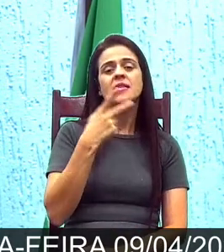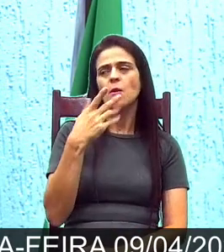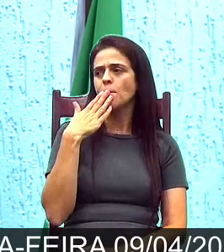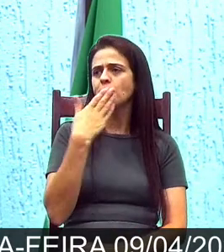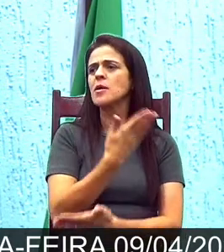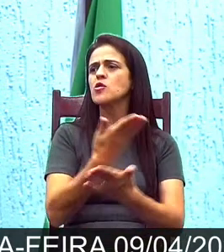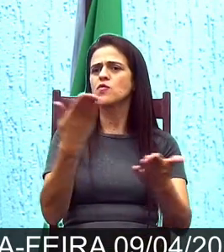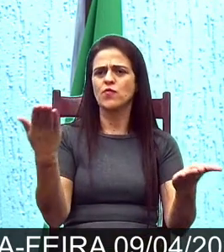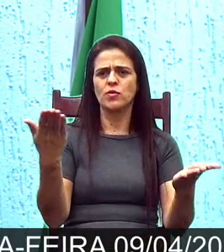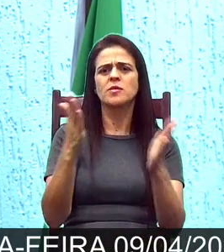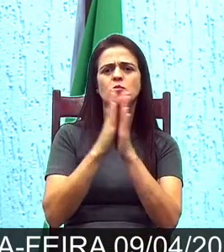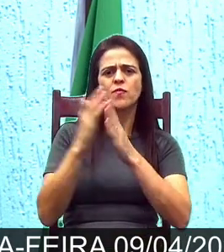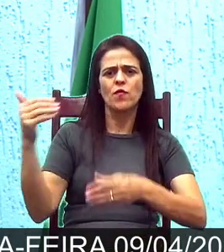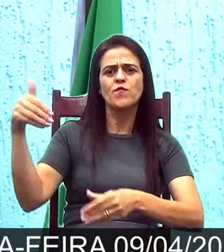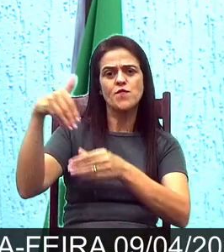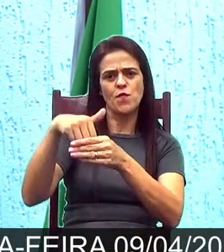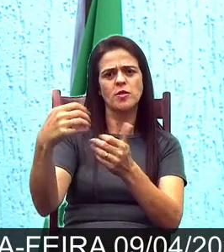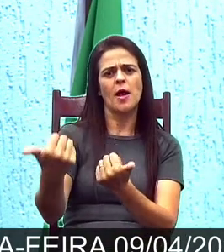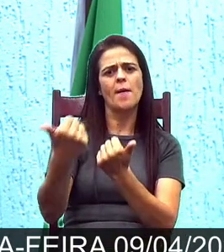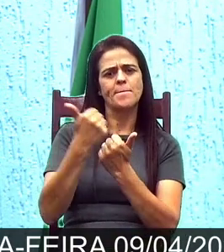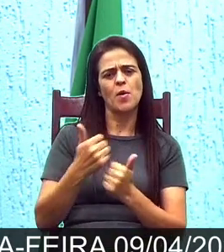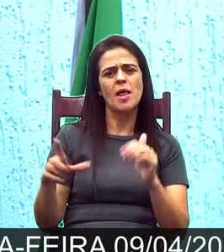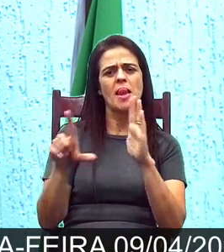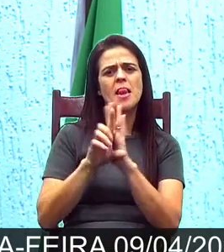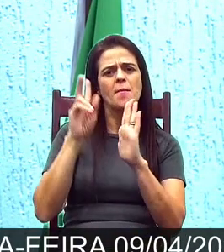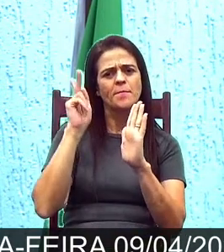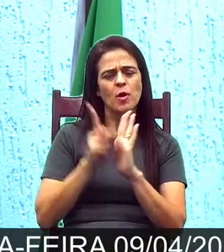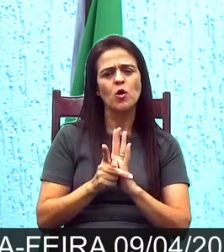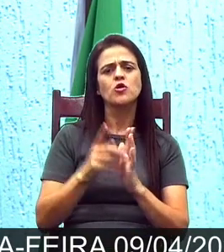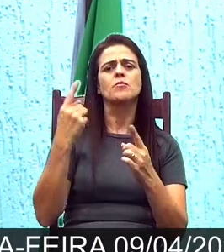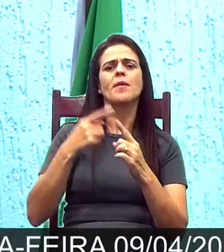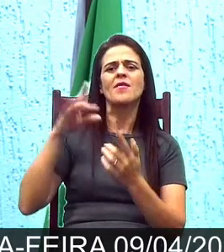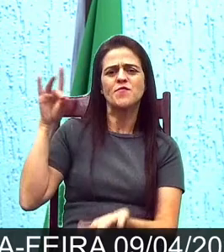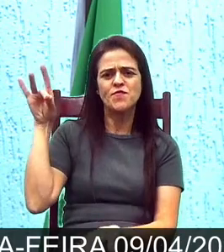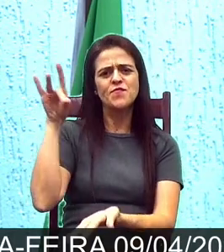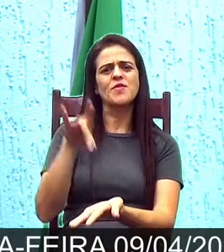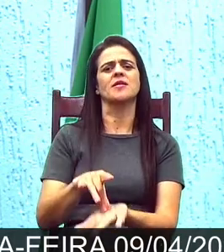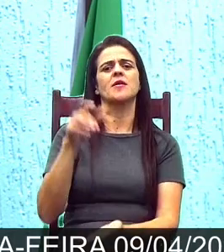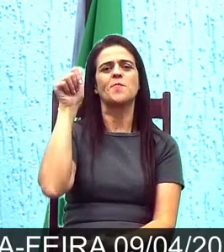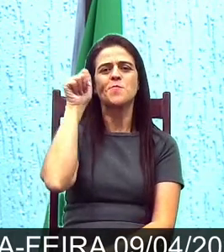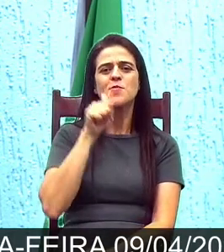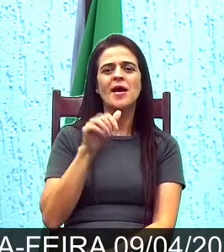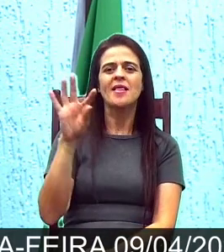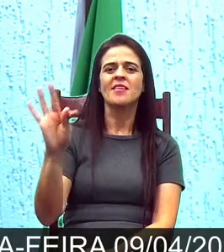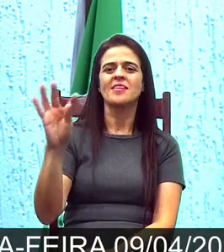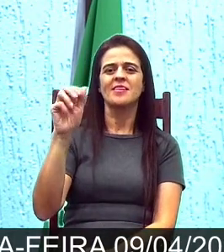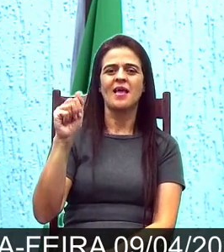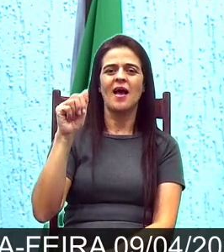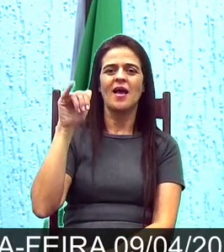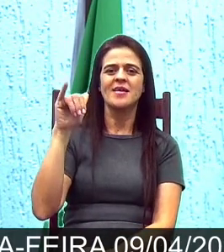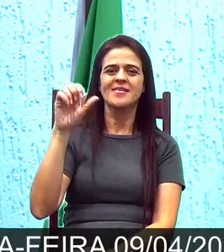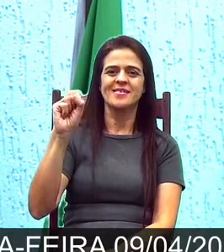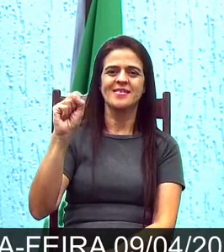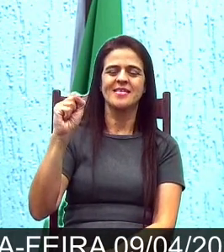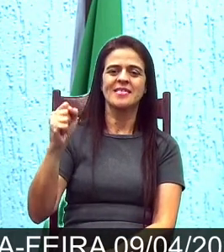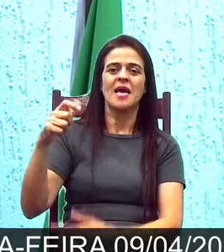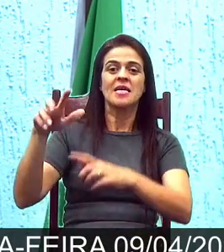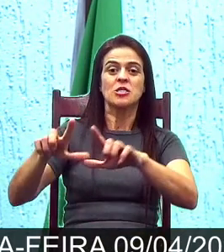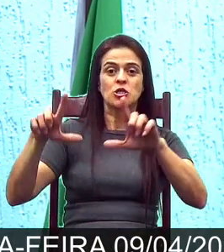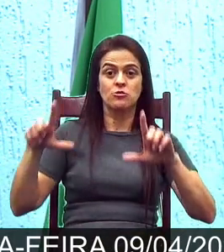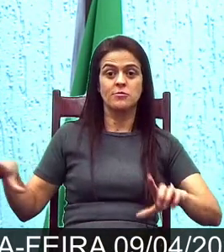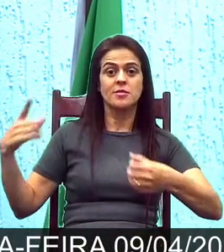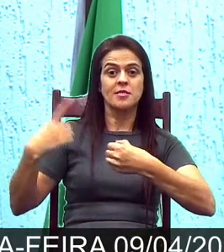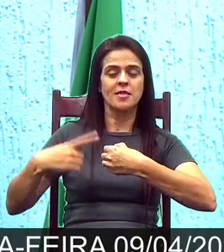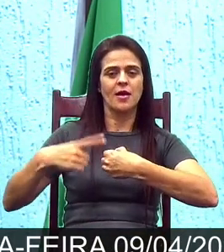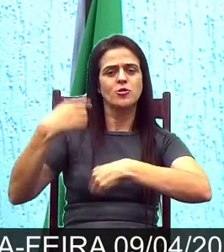o pedido de que votem favorável ao projeto de lei para tornar, de fato, a Thaisa e de direito cidadã da nossa cidade